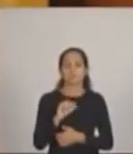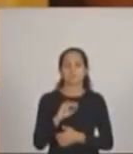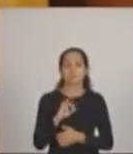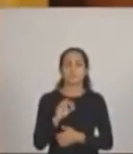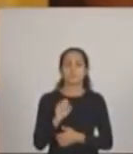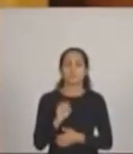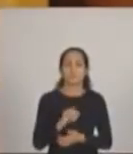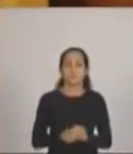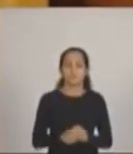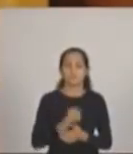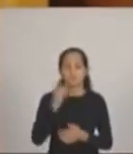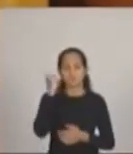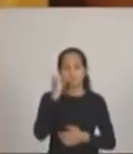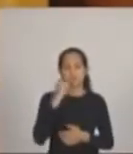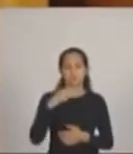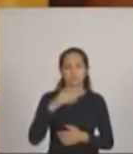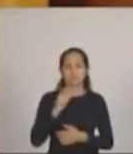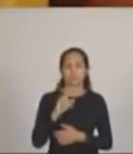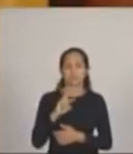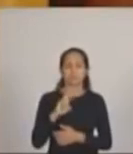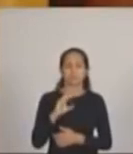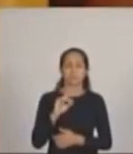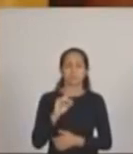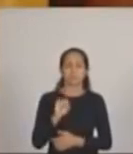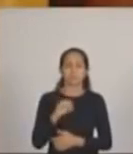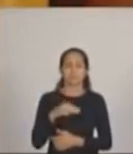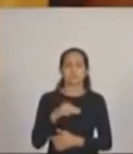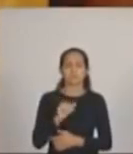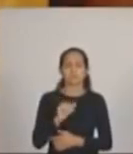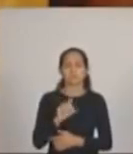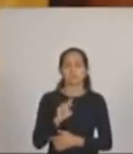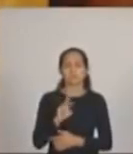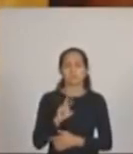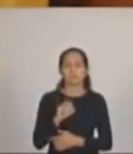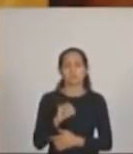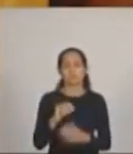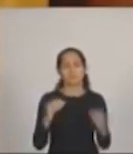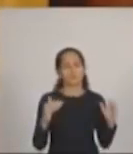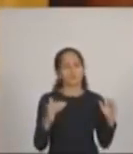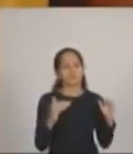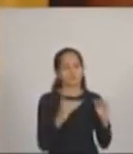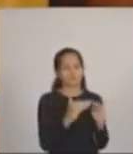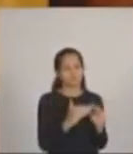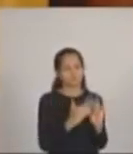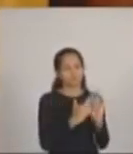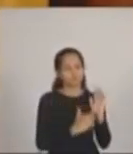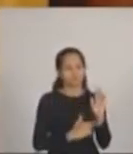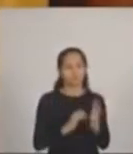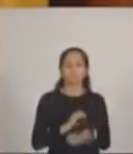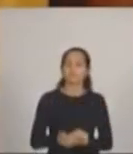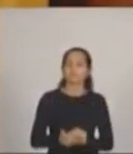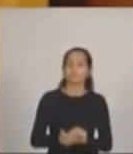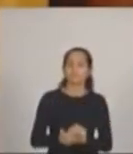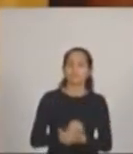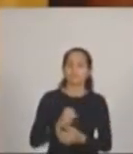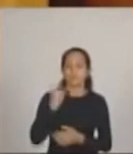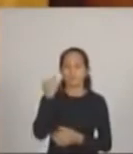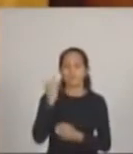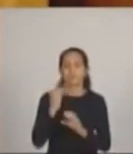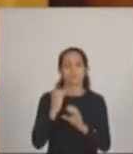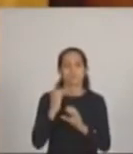Como vota o deputado Marcos Madureira? Com relator. Como vota o deputado engenheiro José